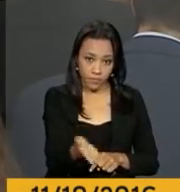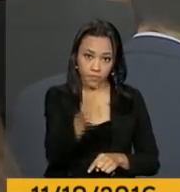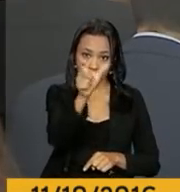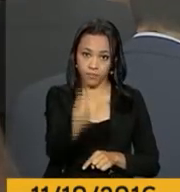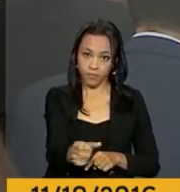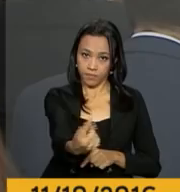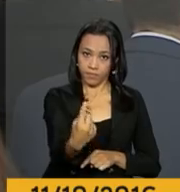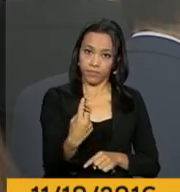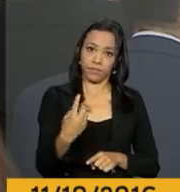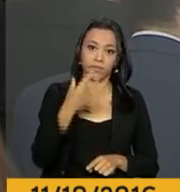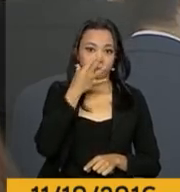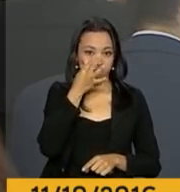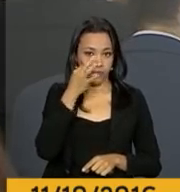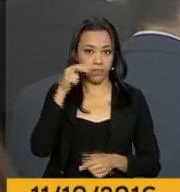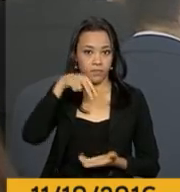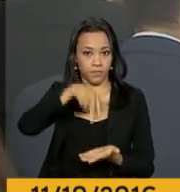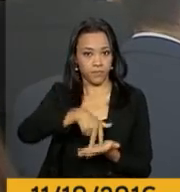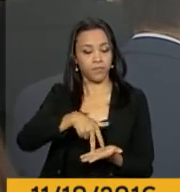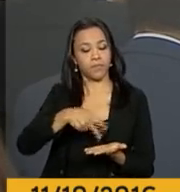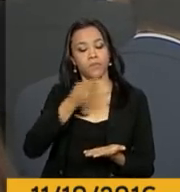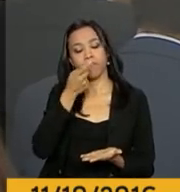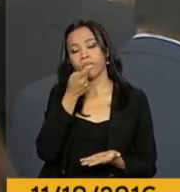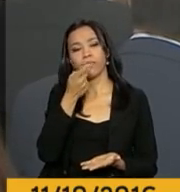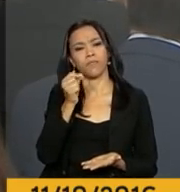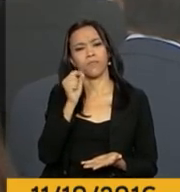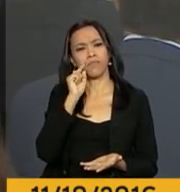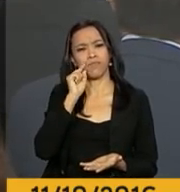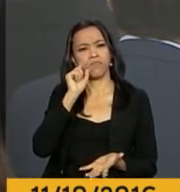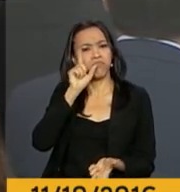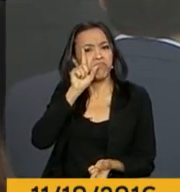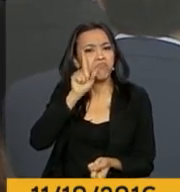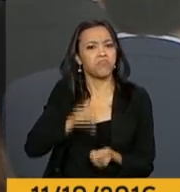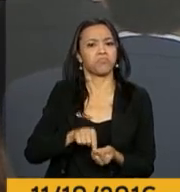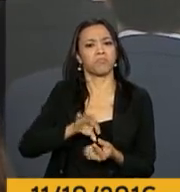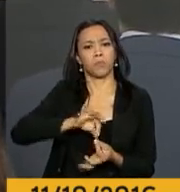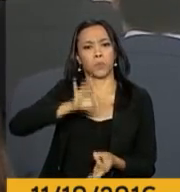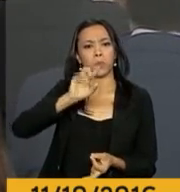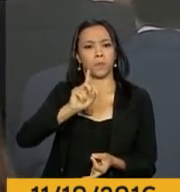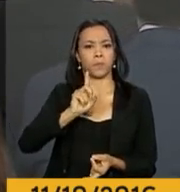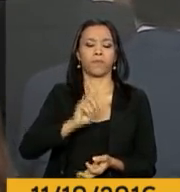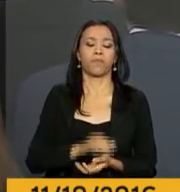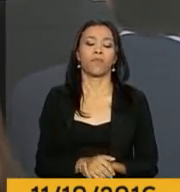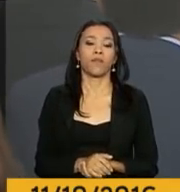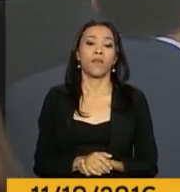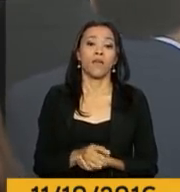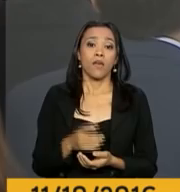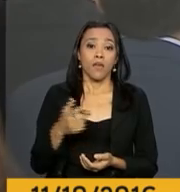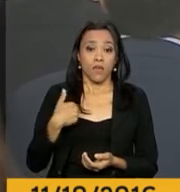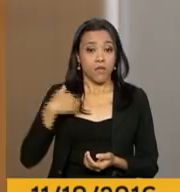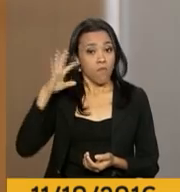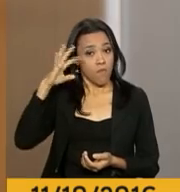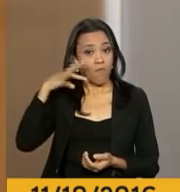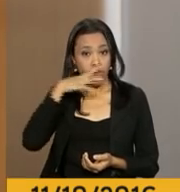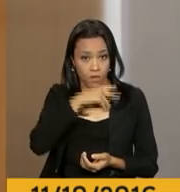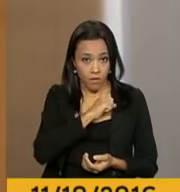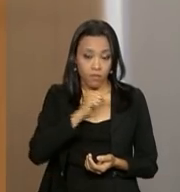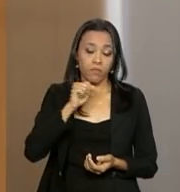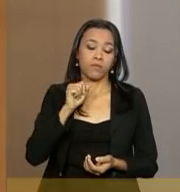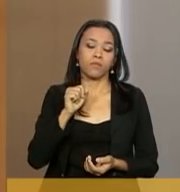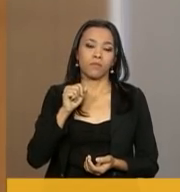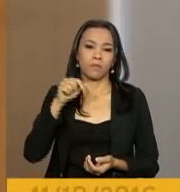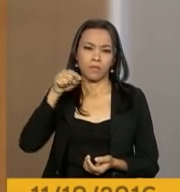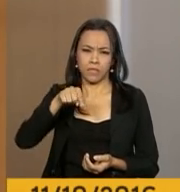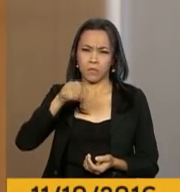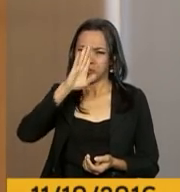sua presença e dizer brevíssimo que a marca fundamental desta